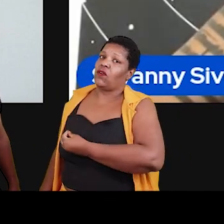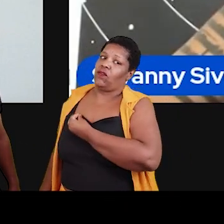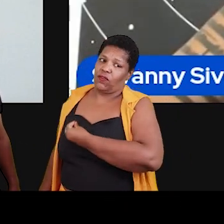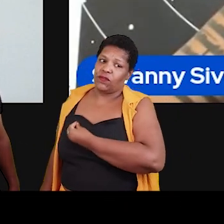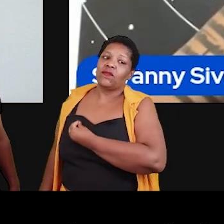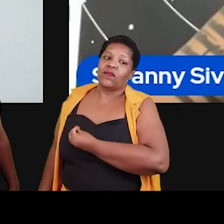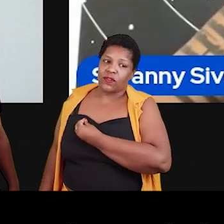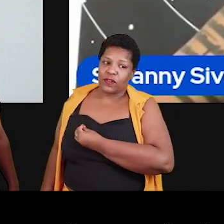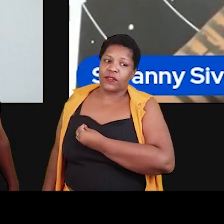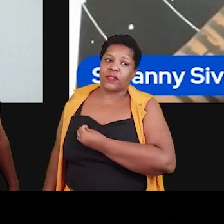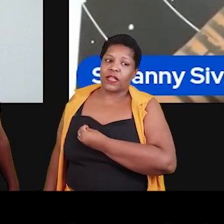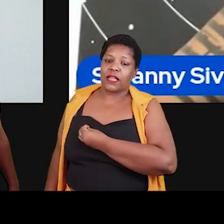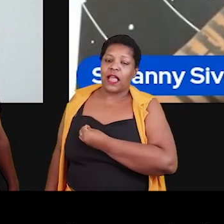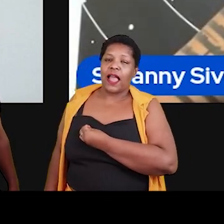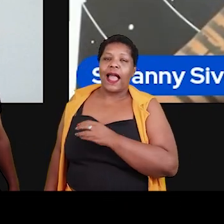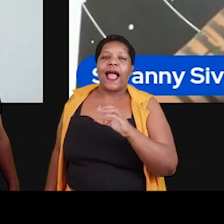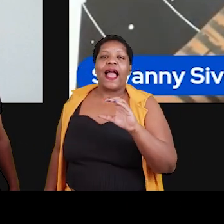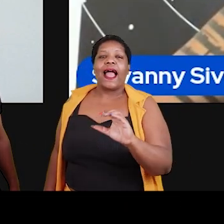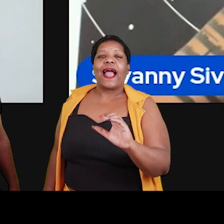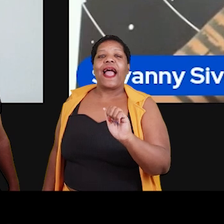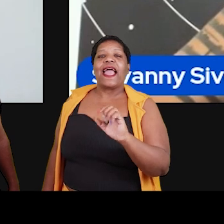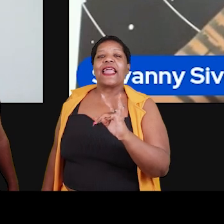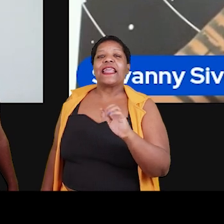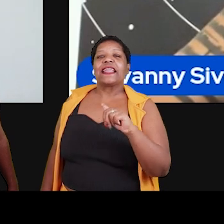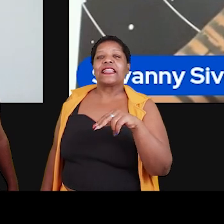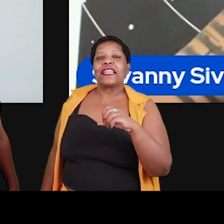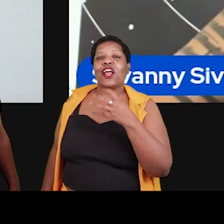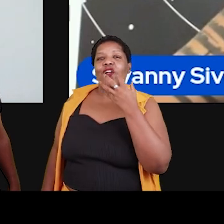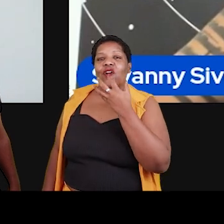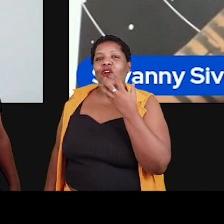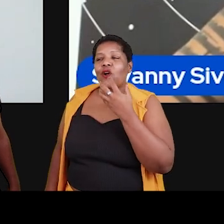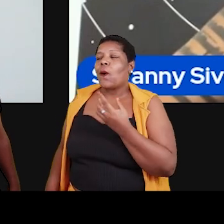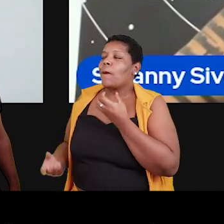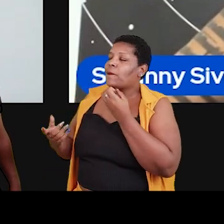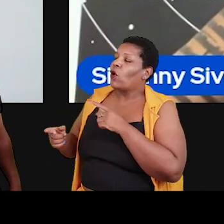Então, Caetano tem uma frase muito boa, né? Como é bom poder tocar um instrumento.